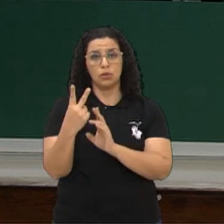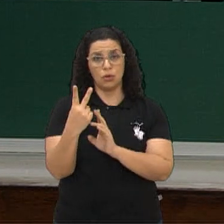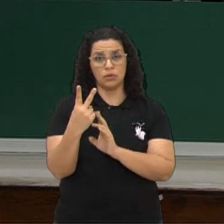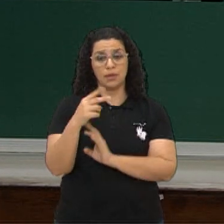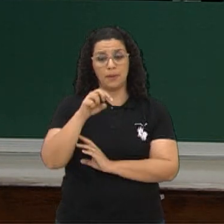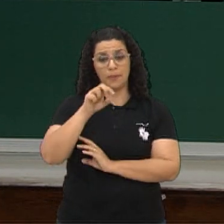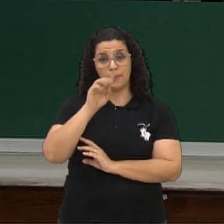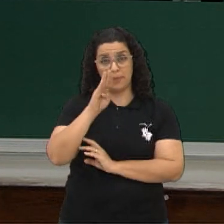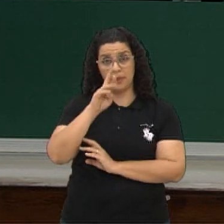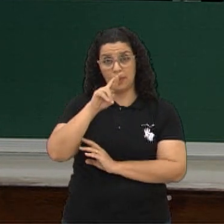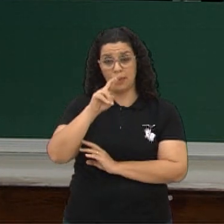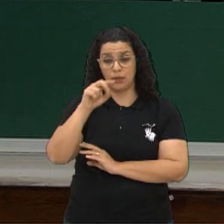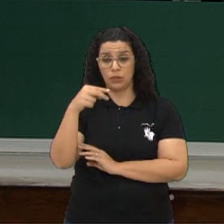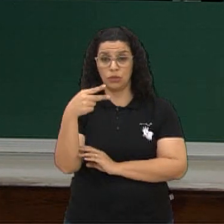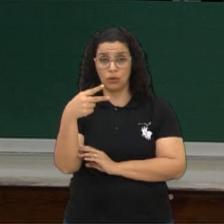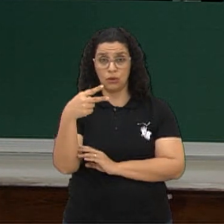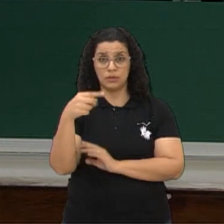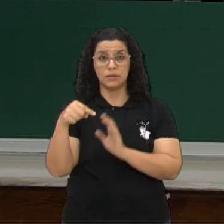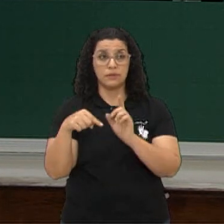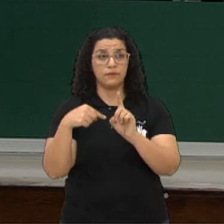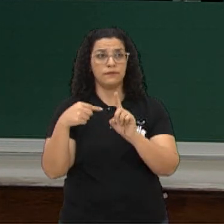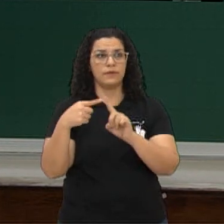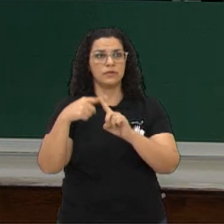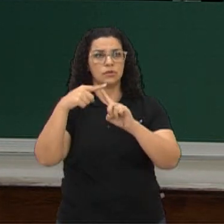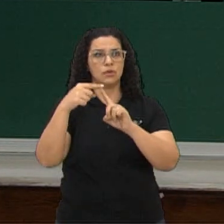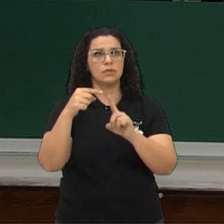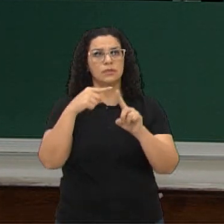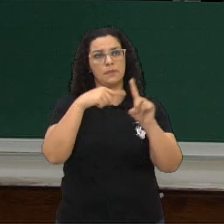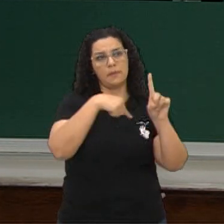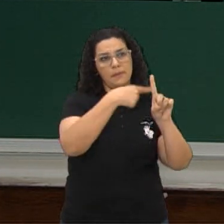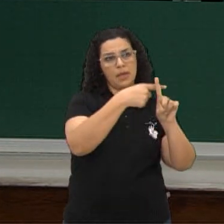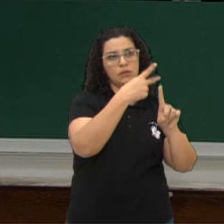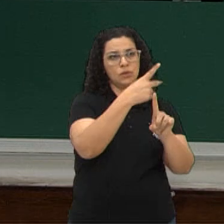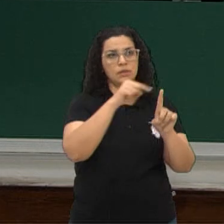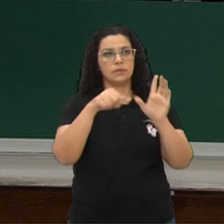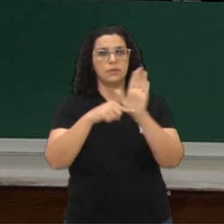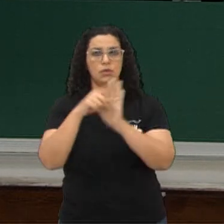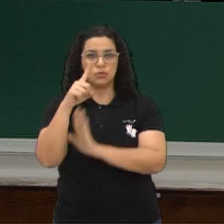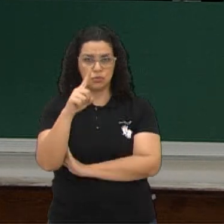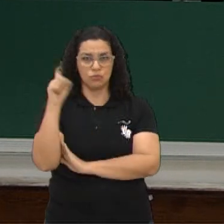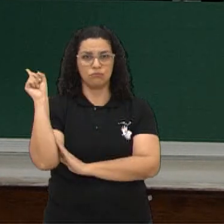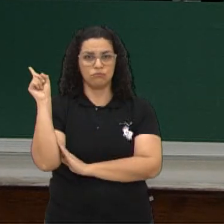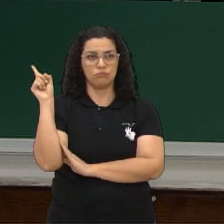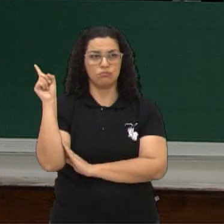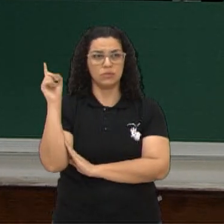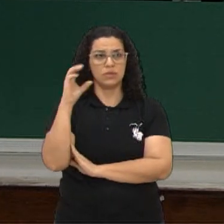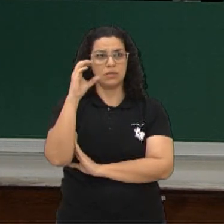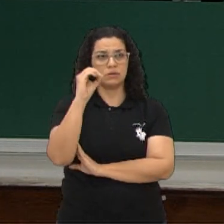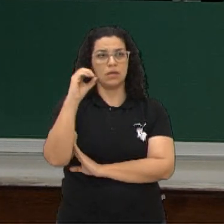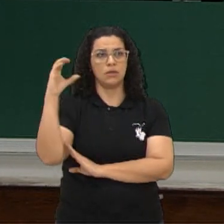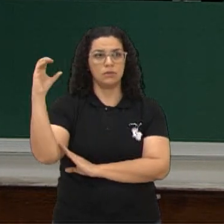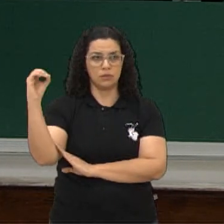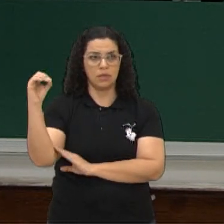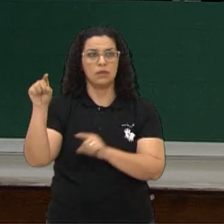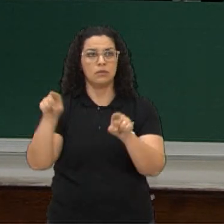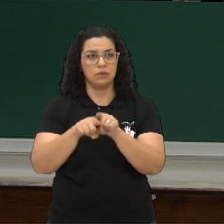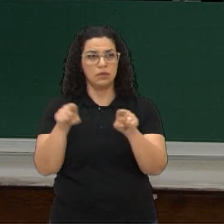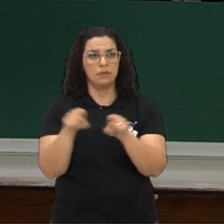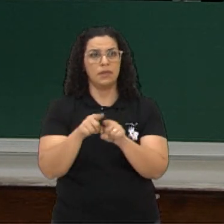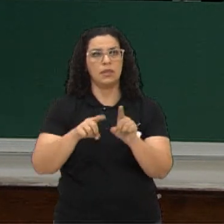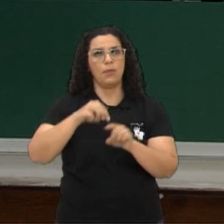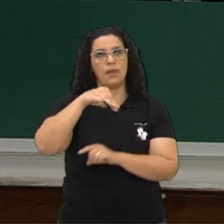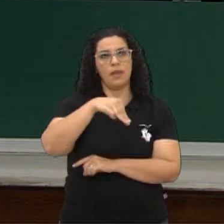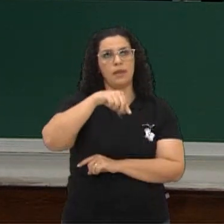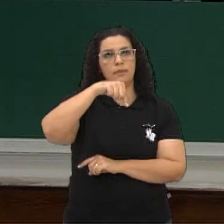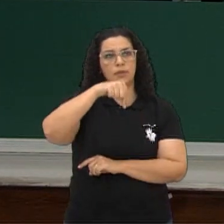vezes aqui, né? Menos 1 vezes 2, menos 2, fica a nossa substância aqui zerada nas cargas e ele se